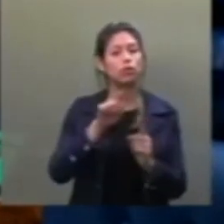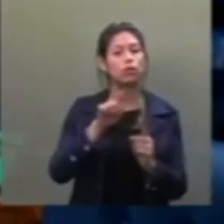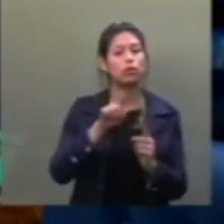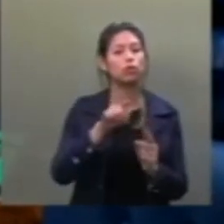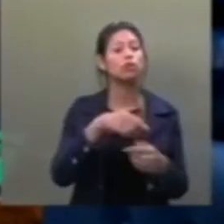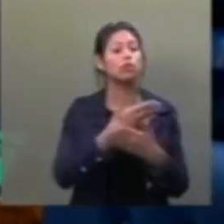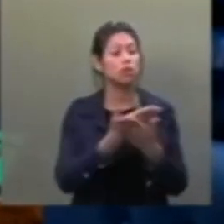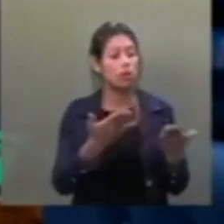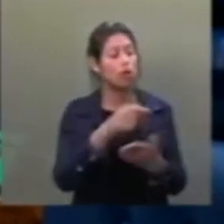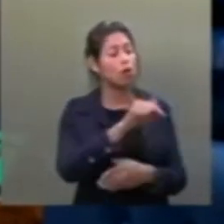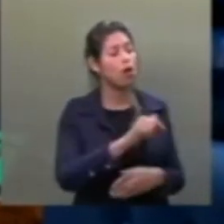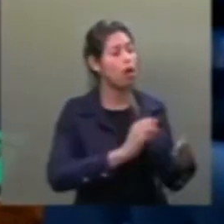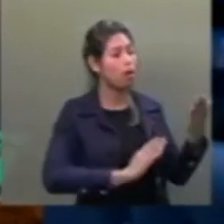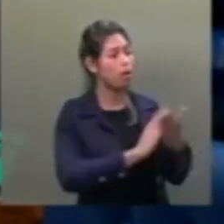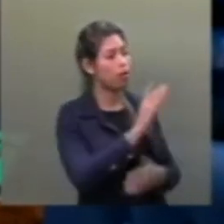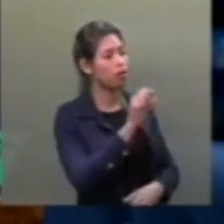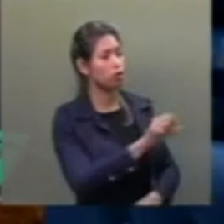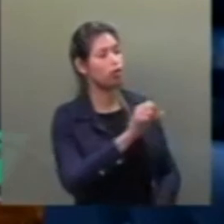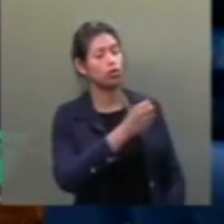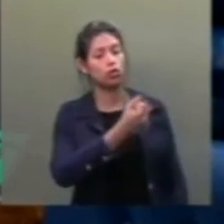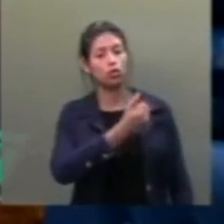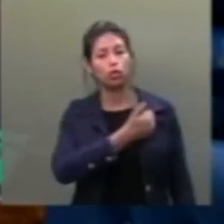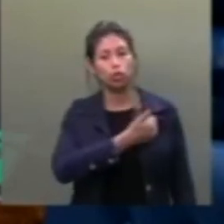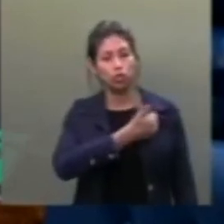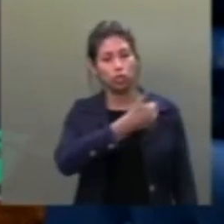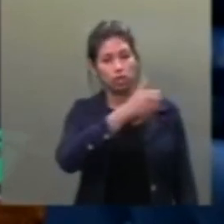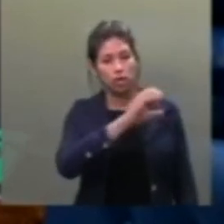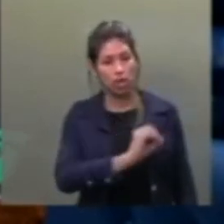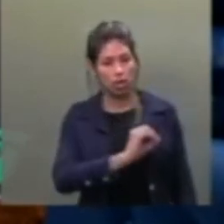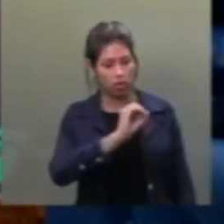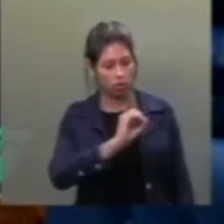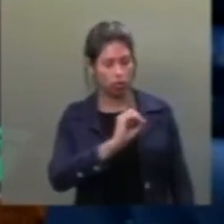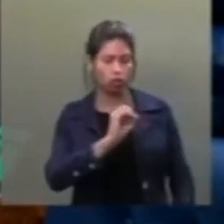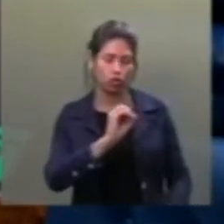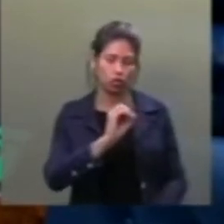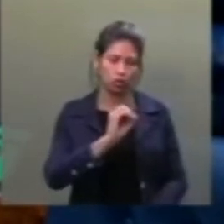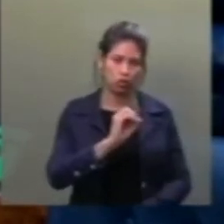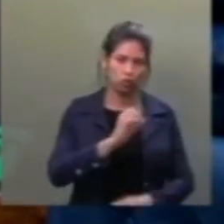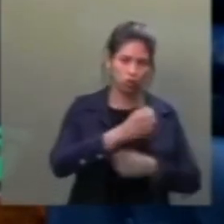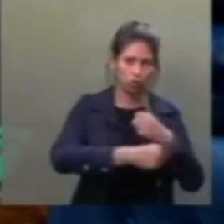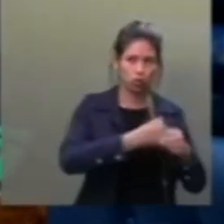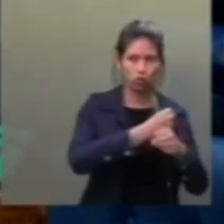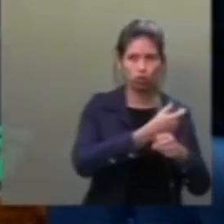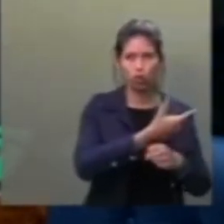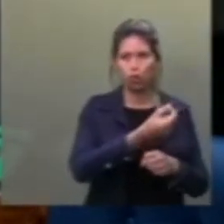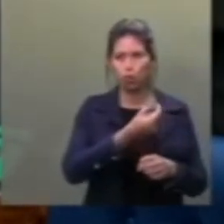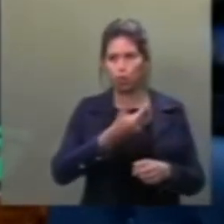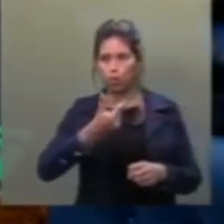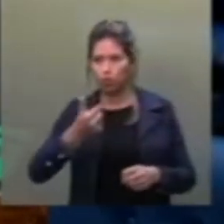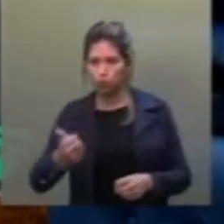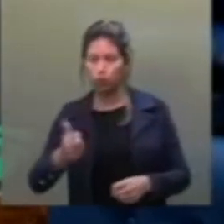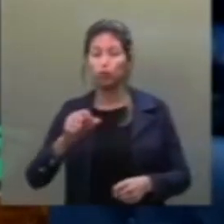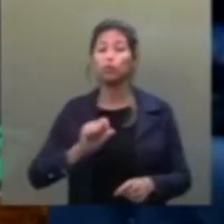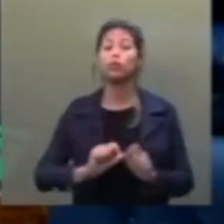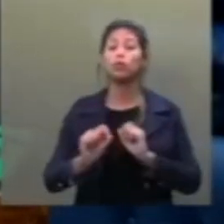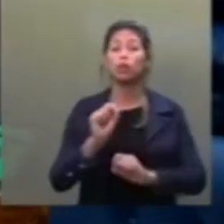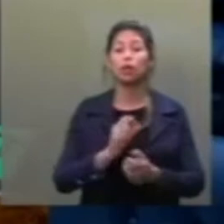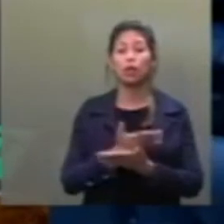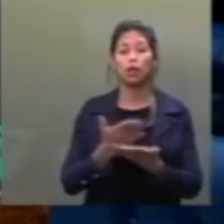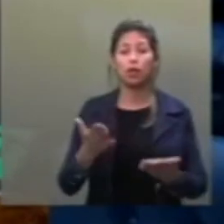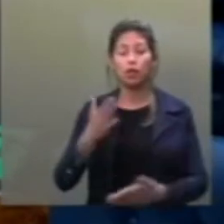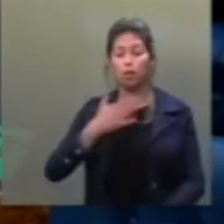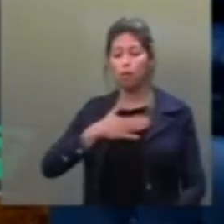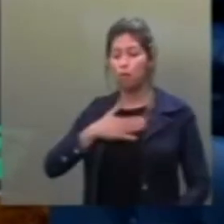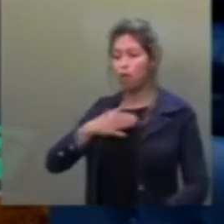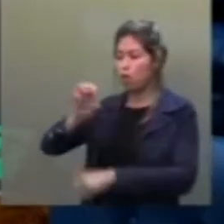de 2021 somente no meu estado Presidente as projeções da distribuidora de energia